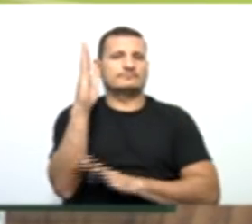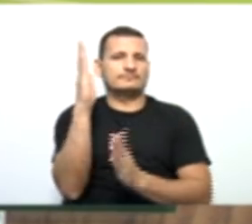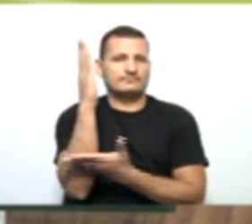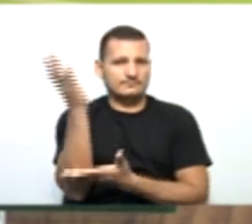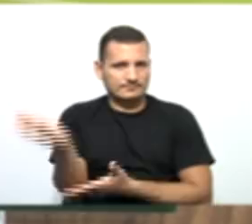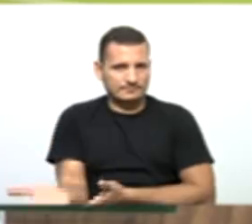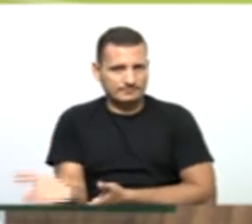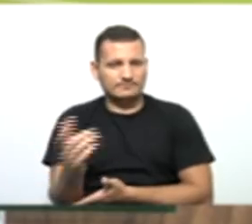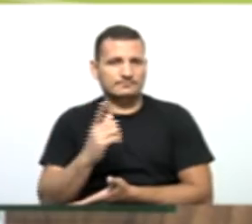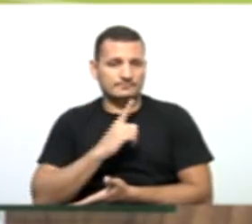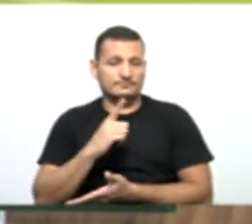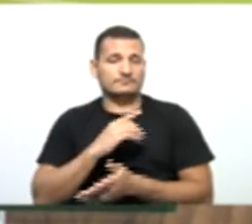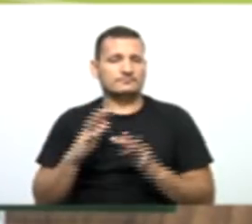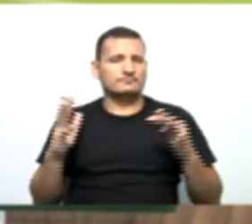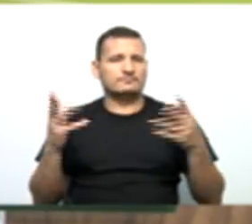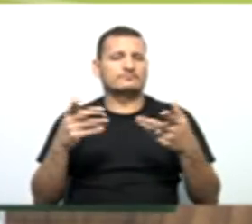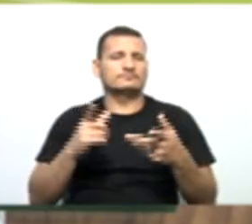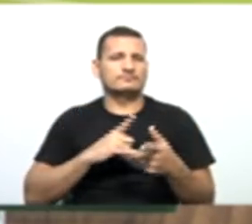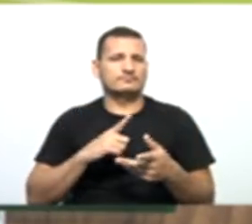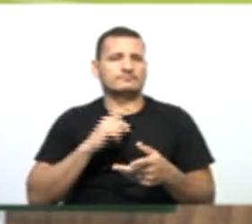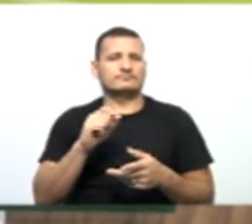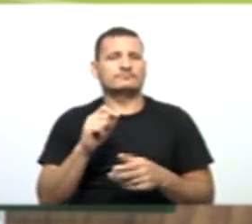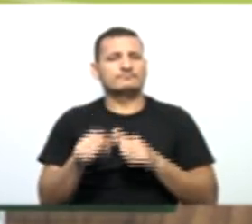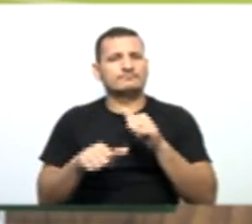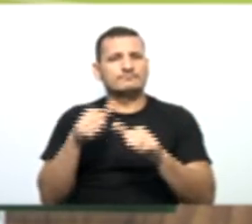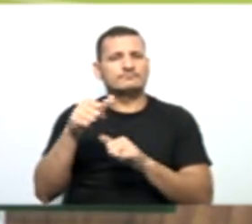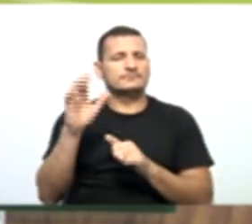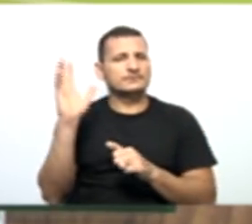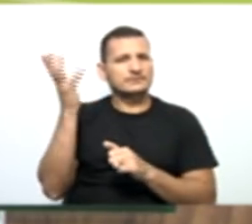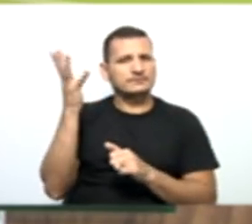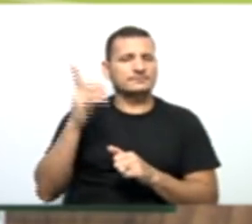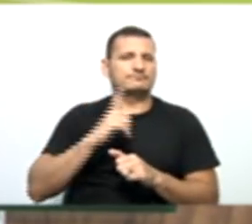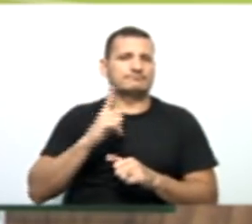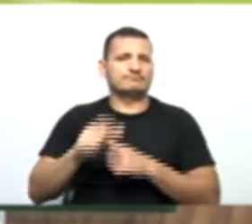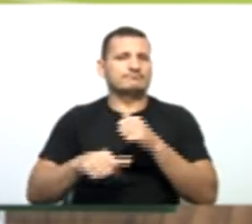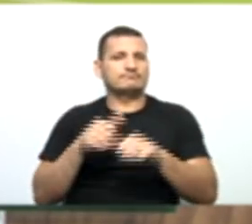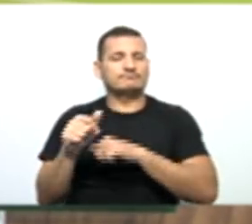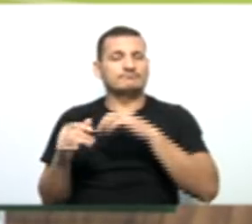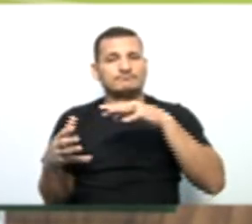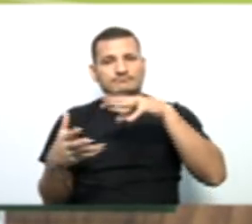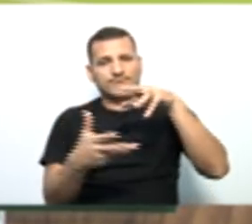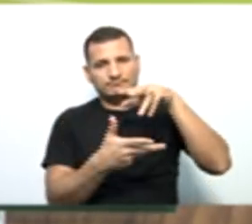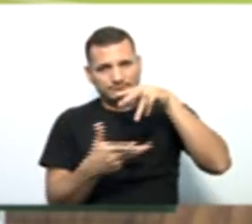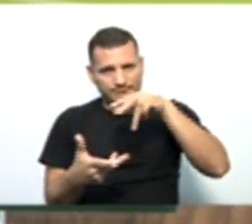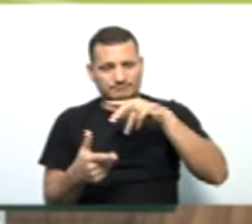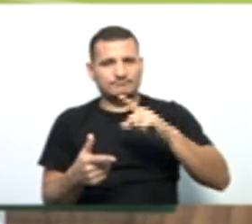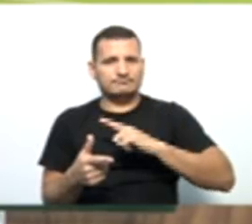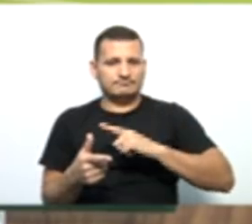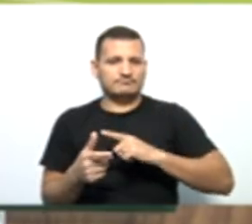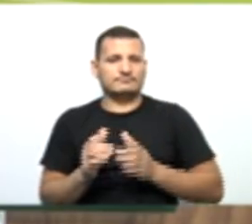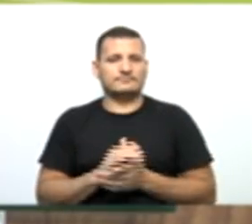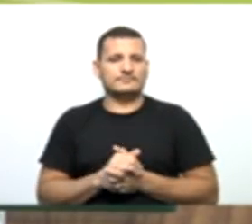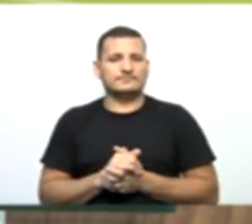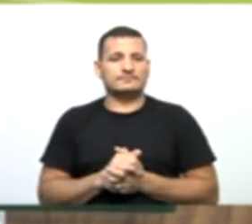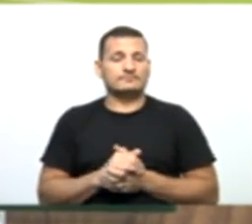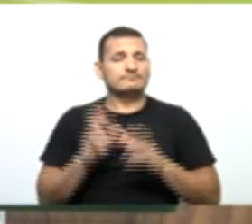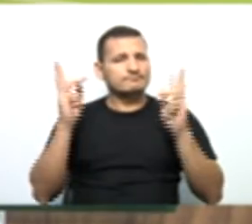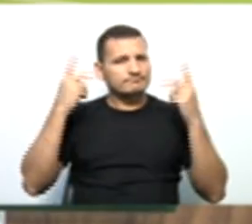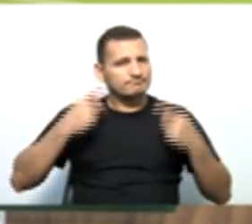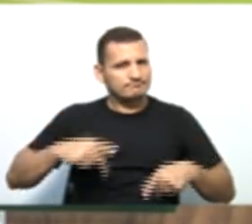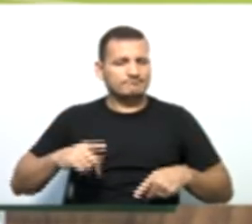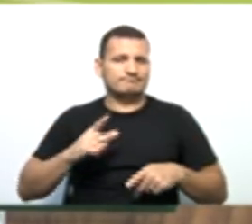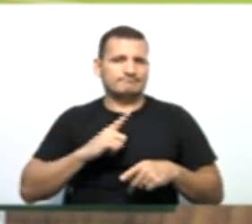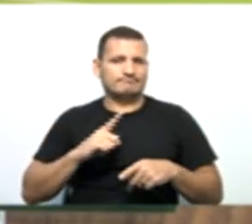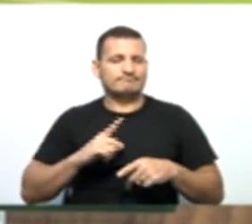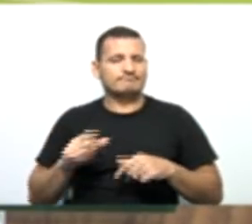desmatamento. Tudo isso a gente vem transformando o clima, né? A gente vem modificando o clima do planeta. A gente está conseguindo, como ser humano, modificar o